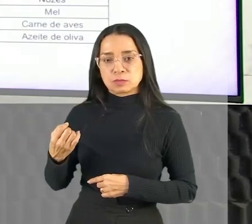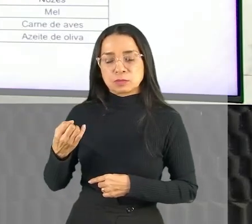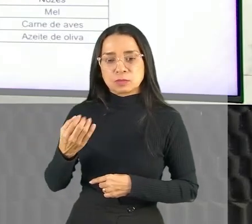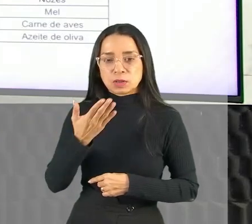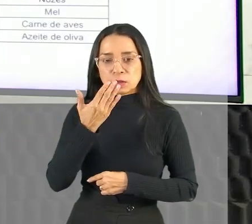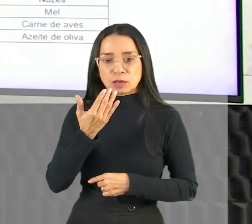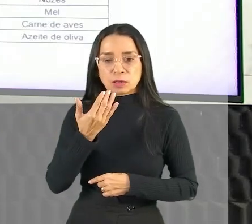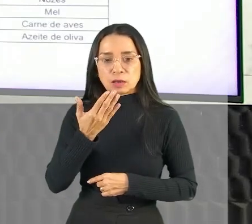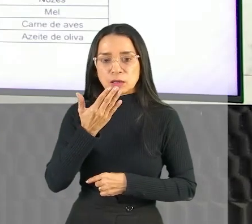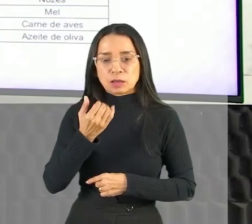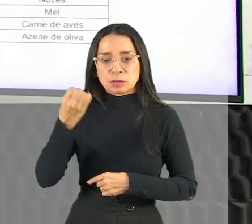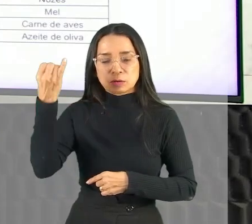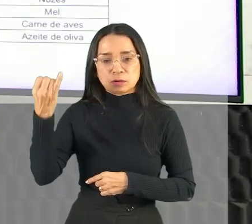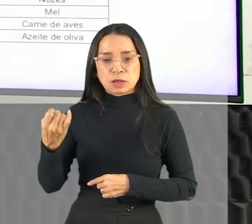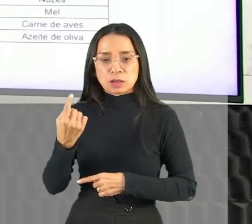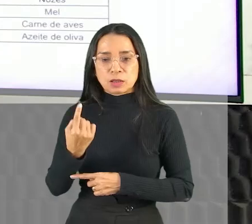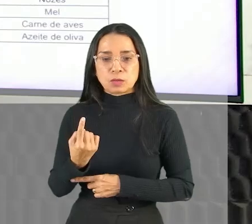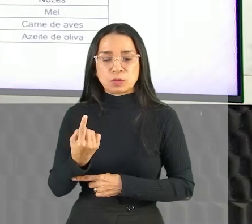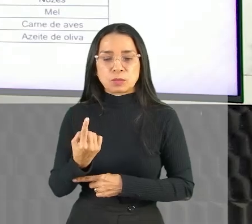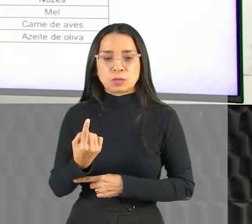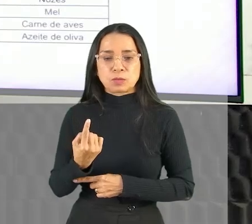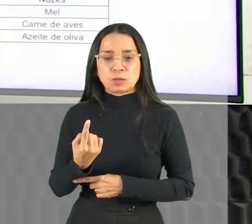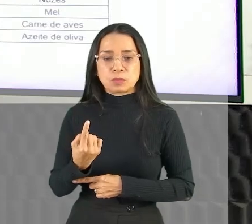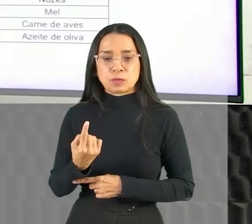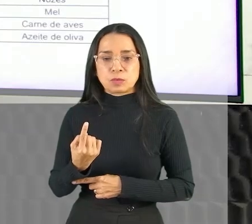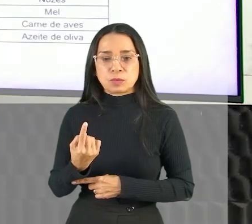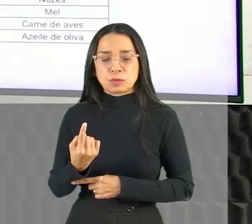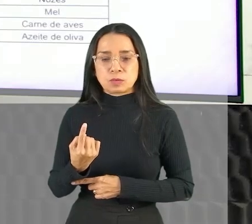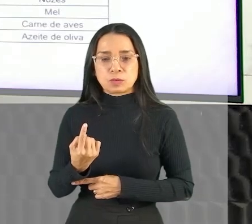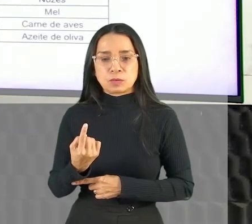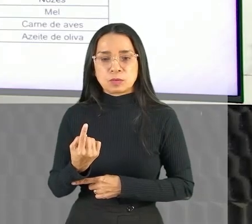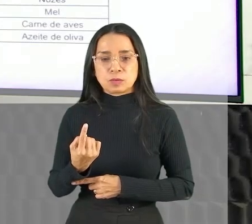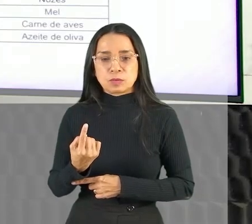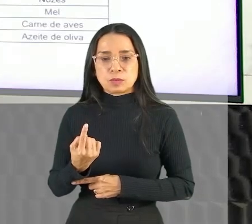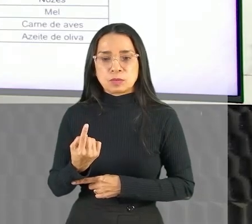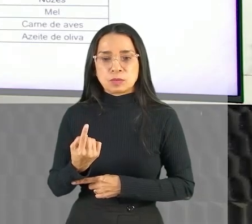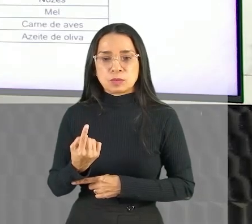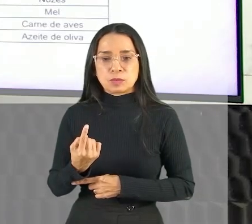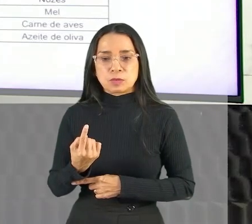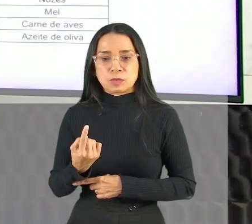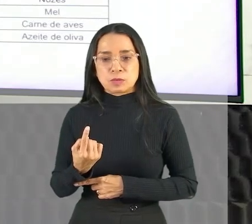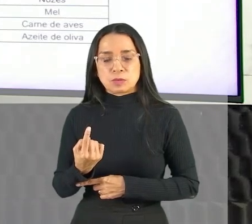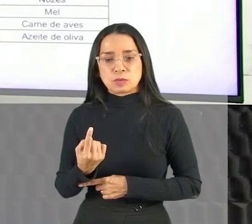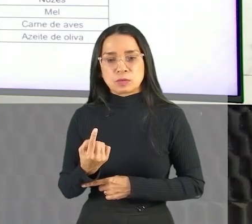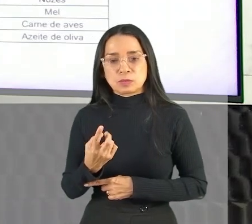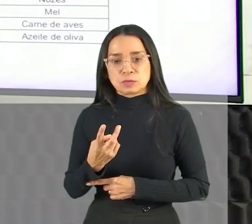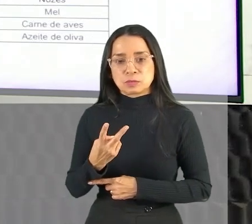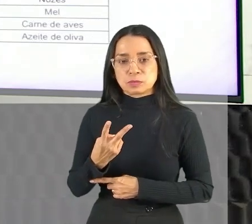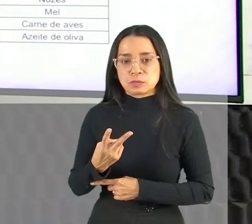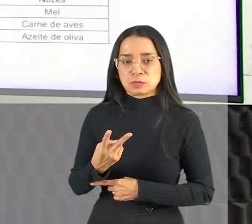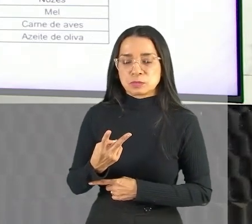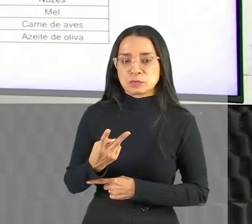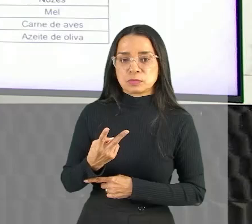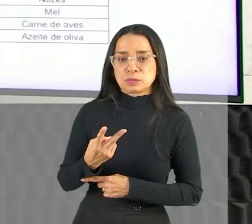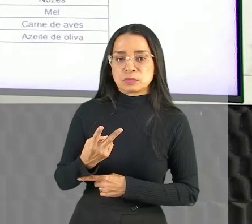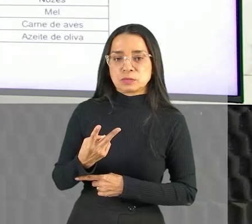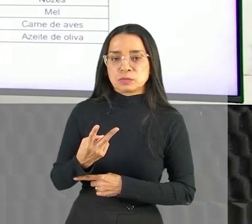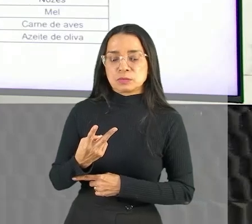de oliva, fonte de ácido graxo, peixes, fonte de proteína, carne.